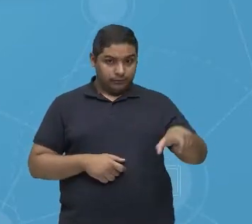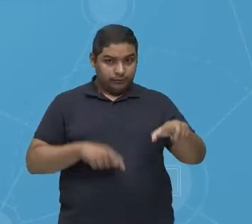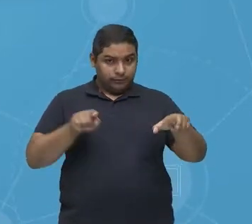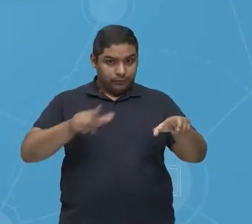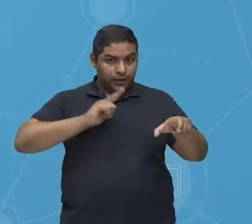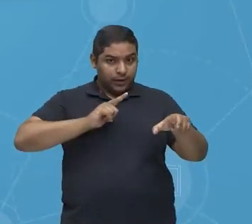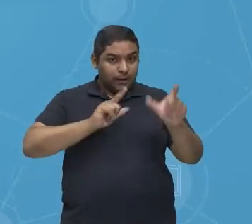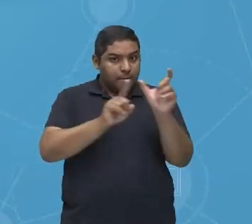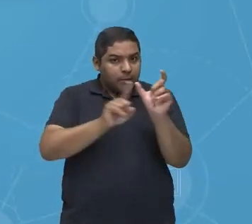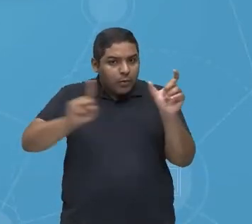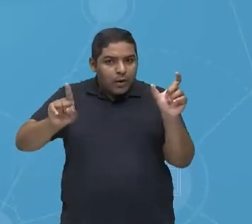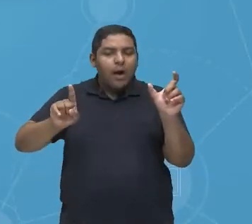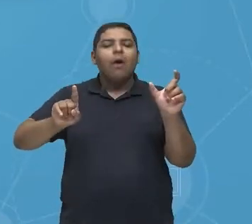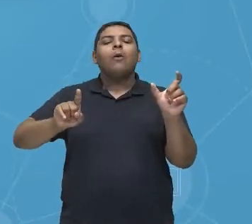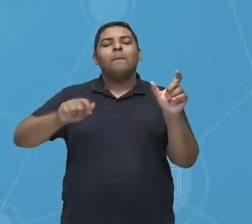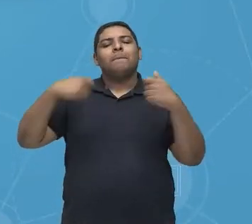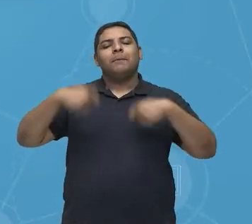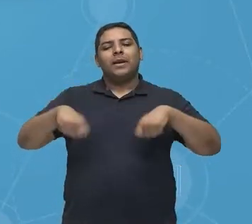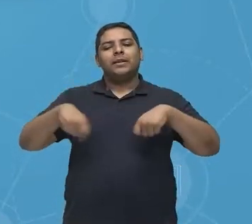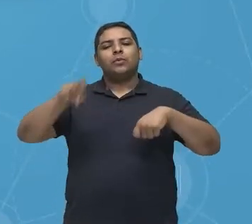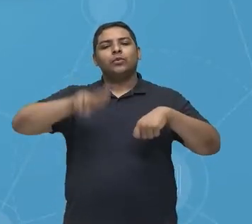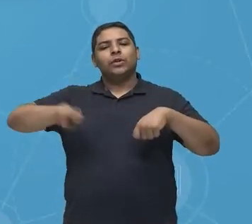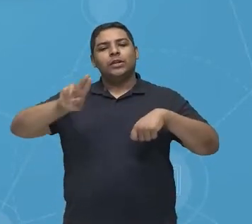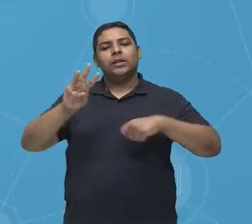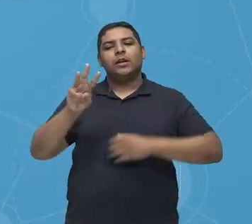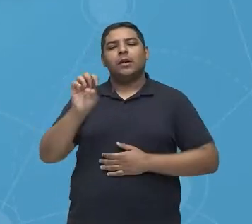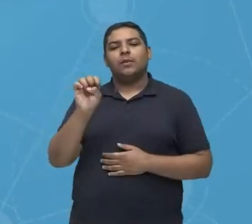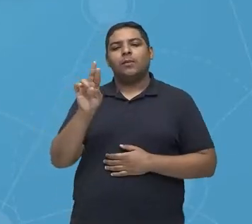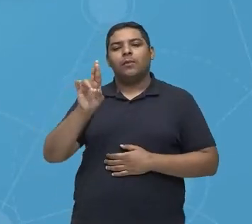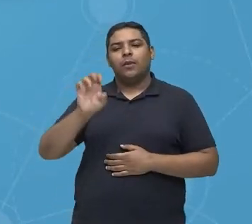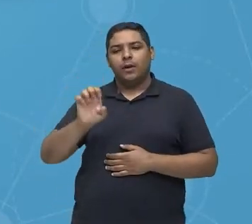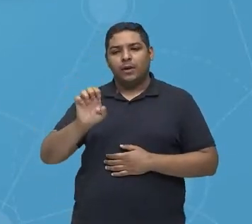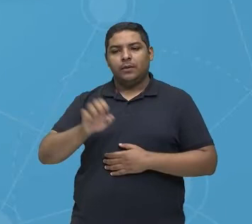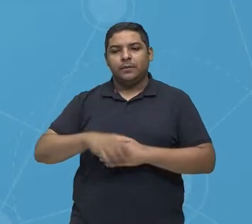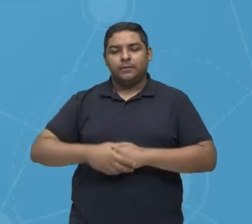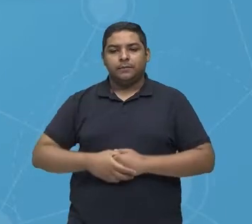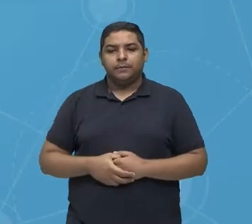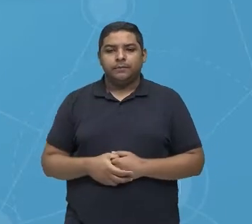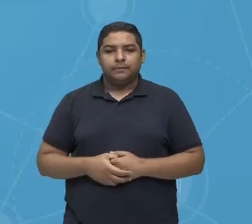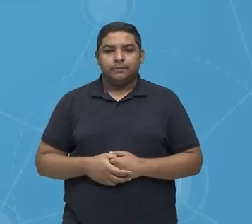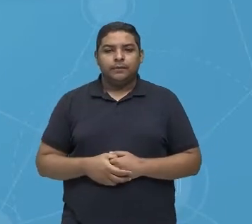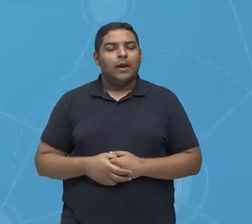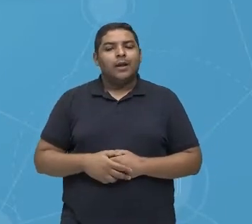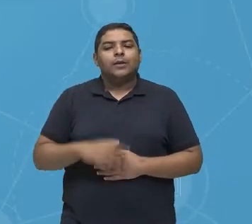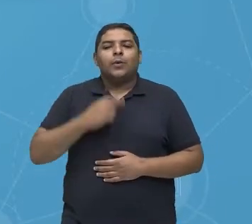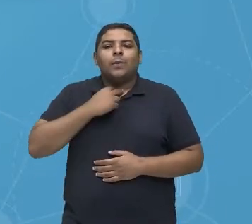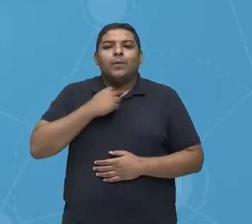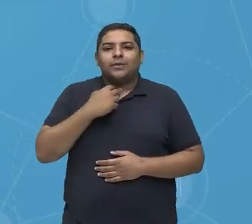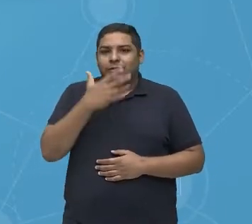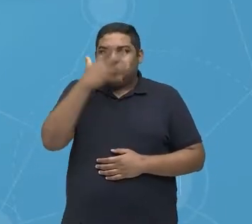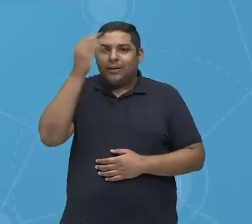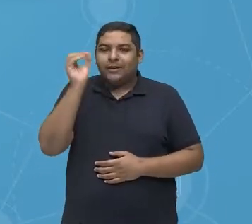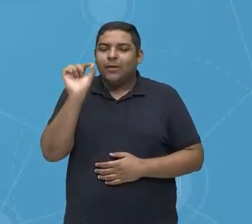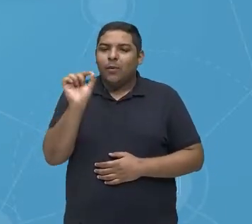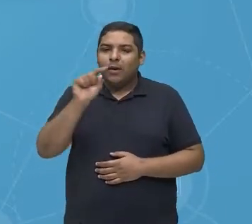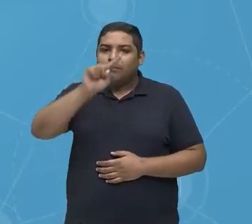plural, eu devo utilizar, então, o were. E lá no final, não devo esquecer que eu tenho um ponto de interrogação, question mark, para ser